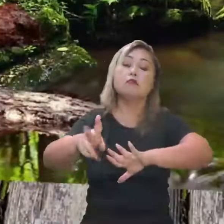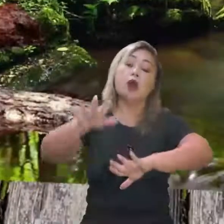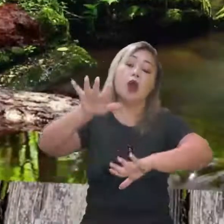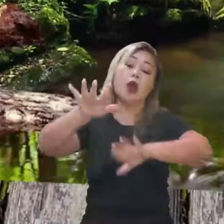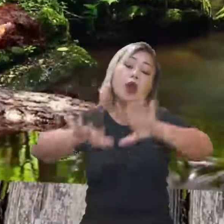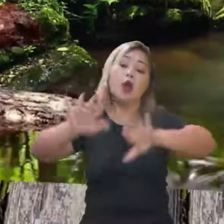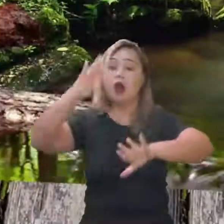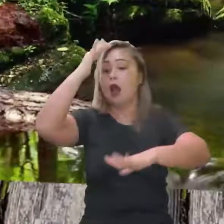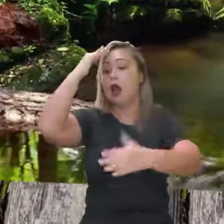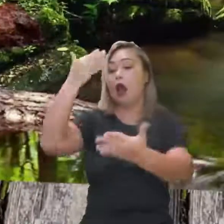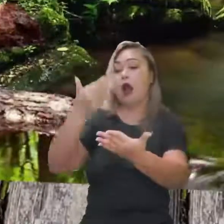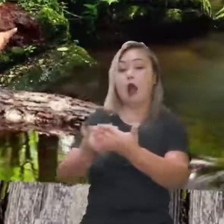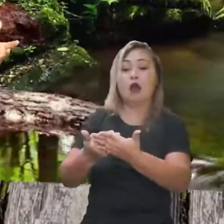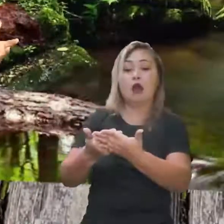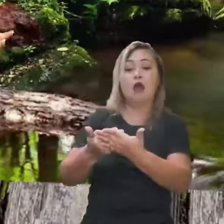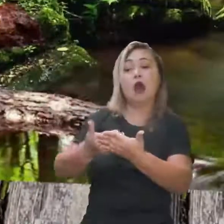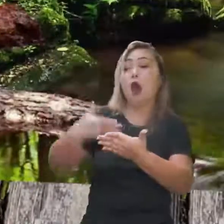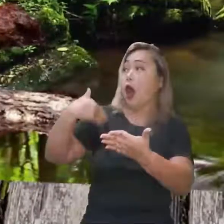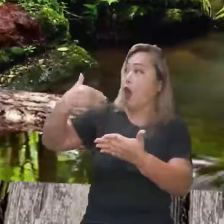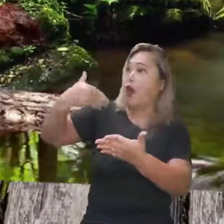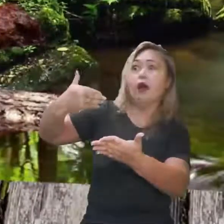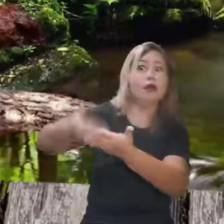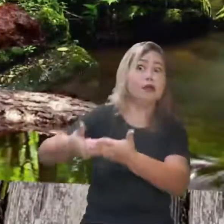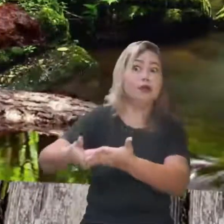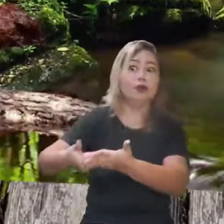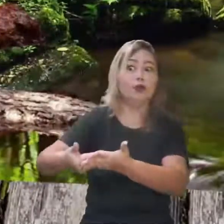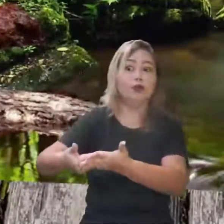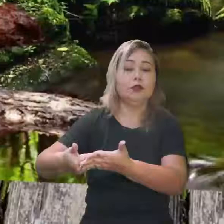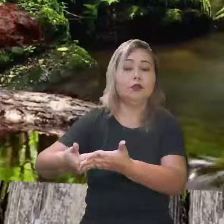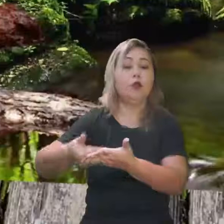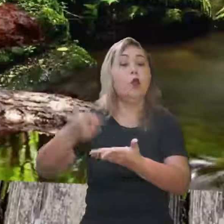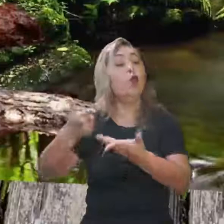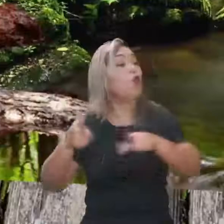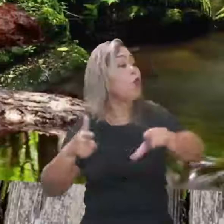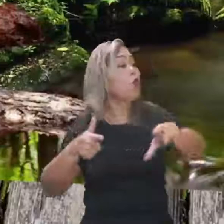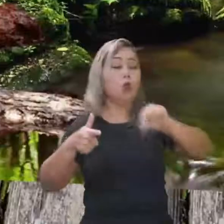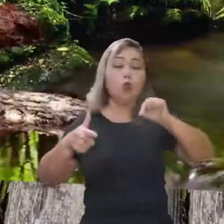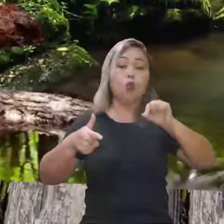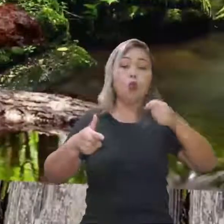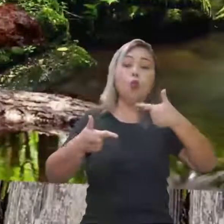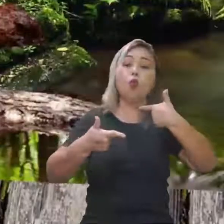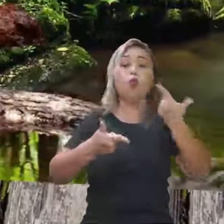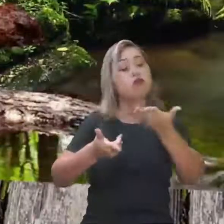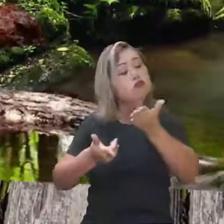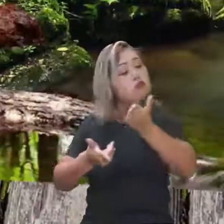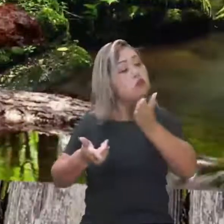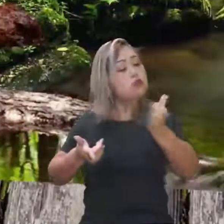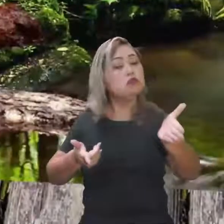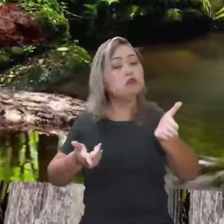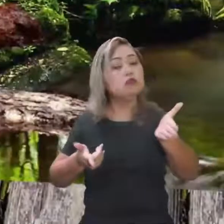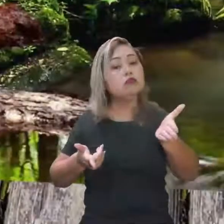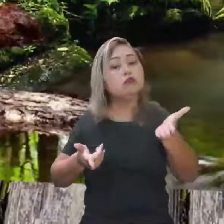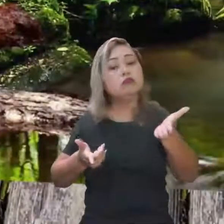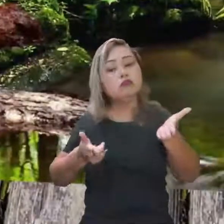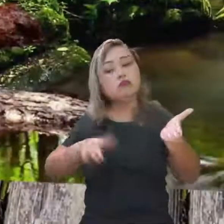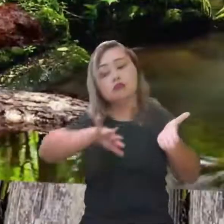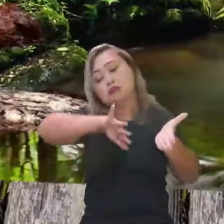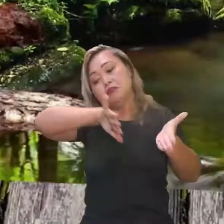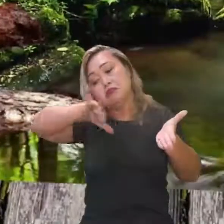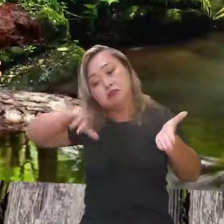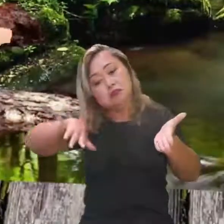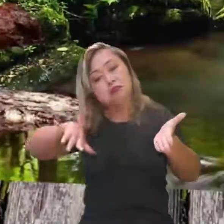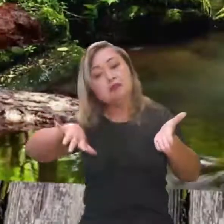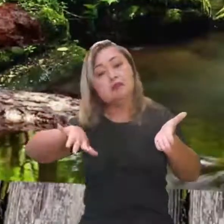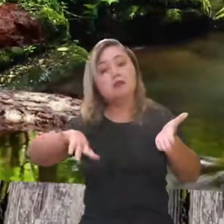Alguns acreditam até hoje, e outros preferem optar por uma outra corrente que haja esse processo